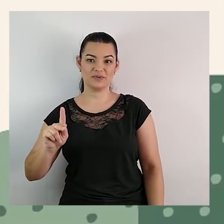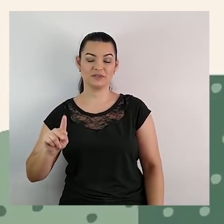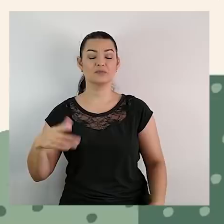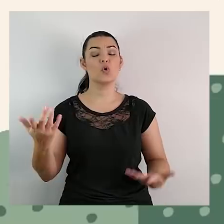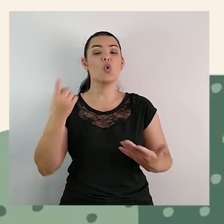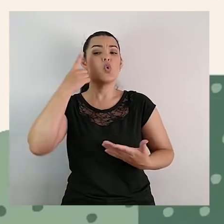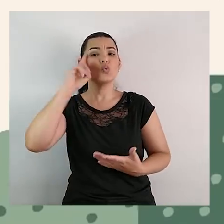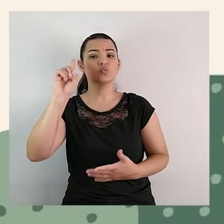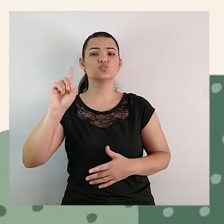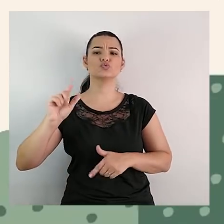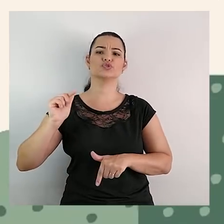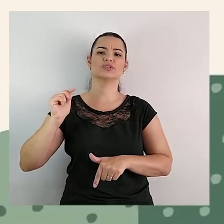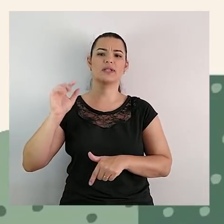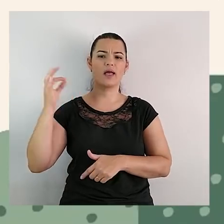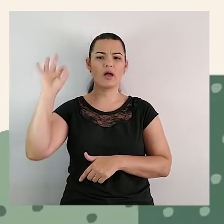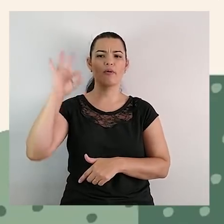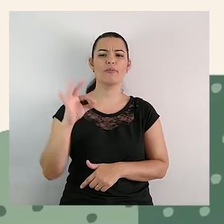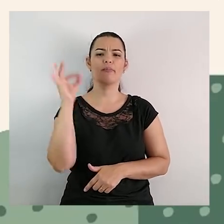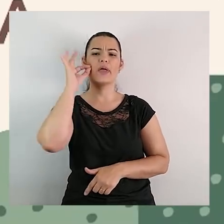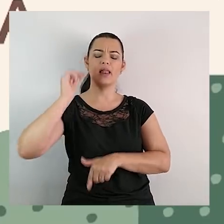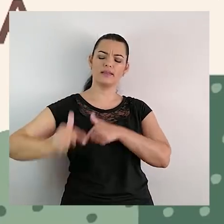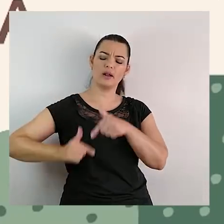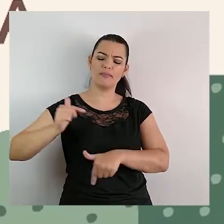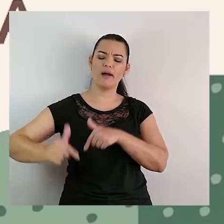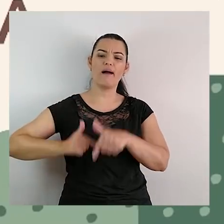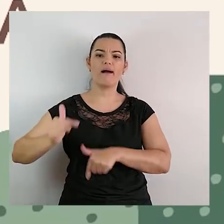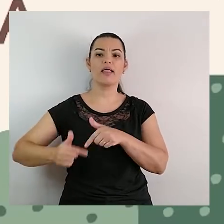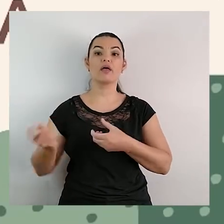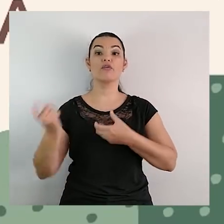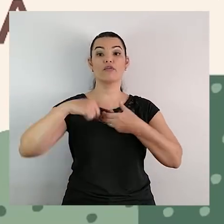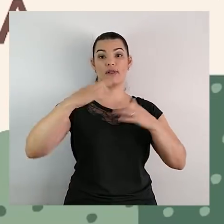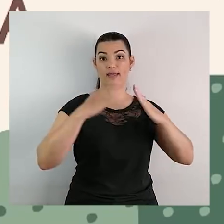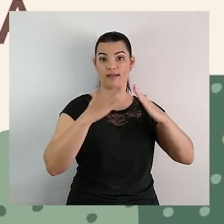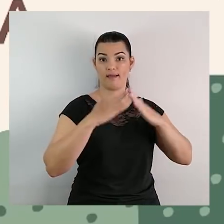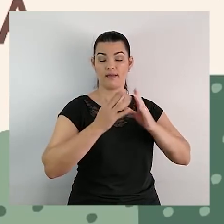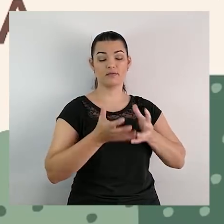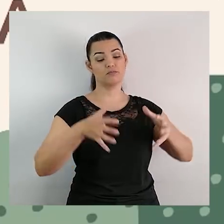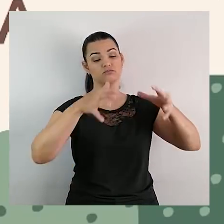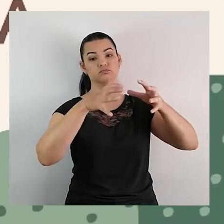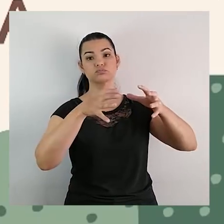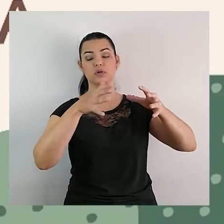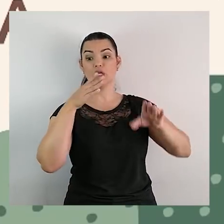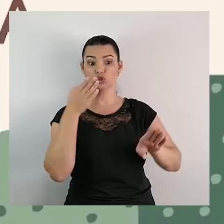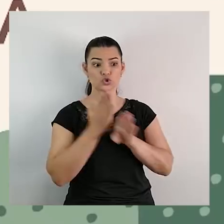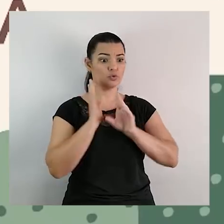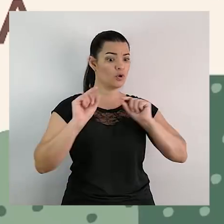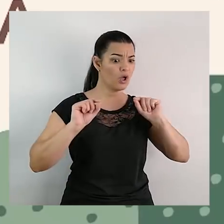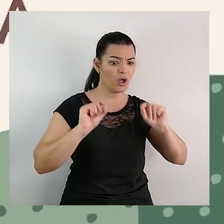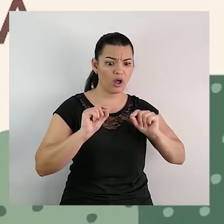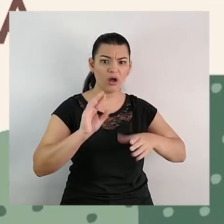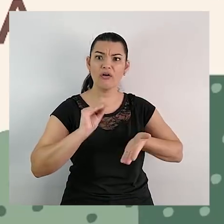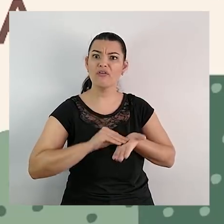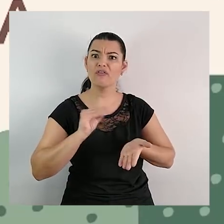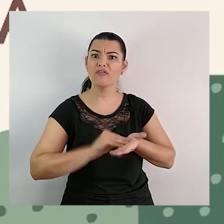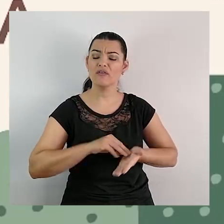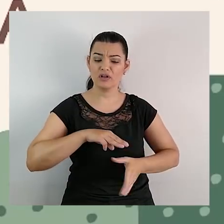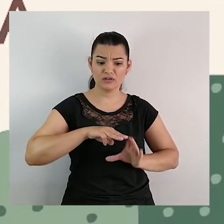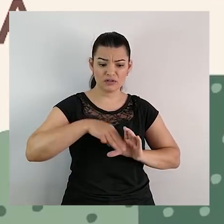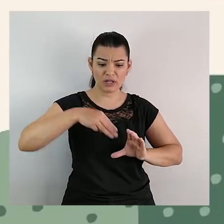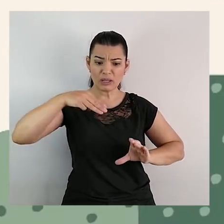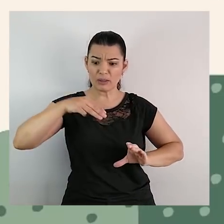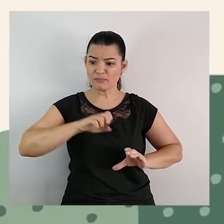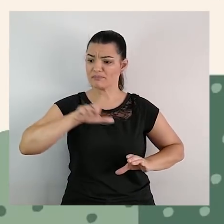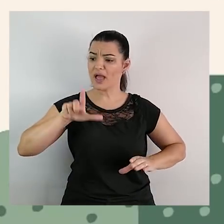casa depois de um dia de labuta, a abelha descobriu que o amigo do alheio fartara-se do seu